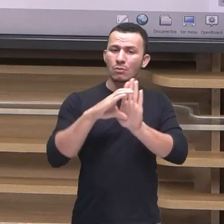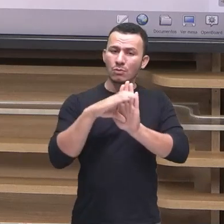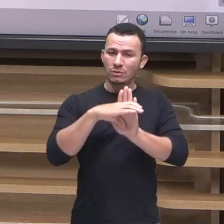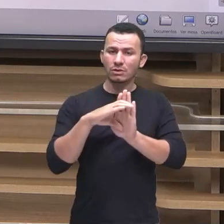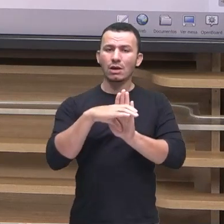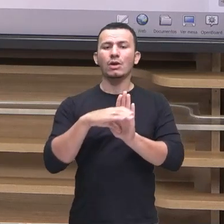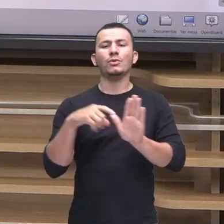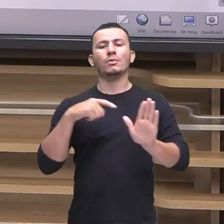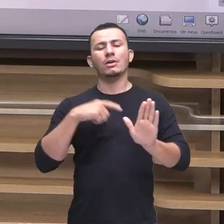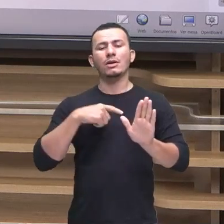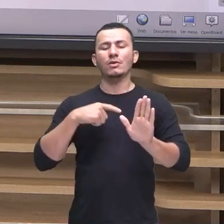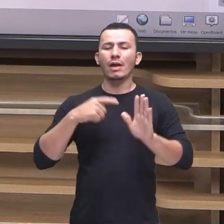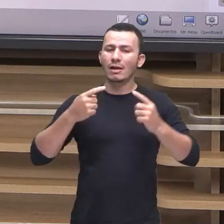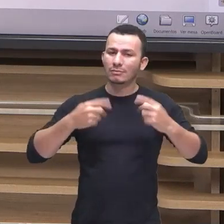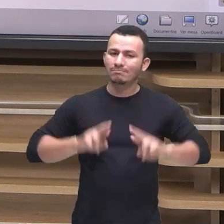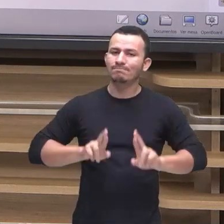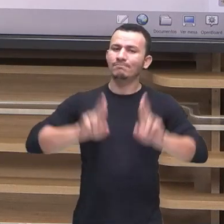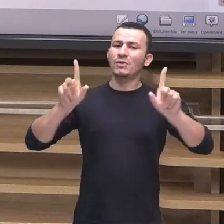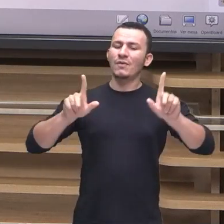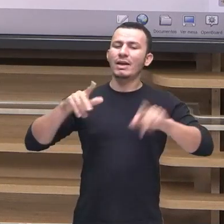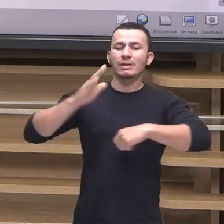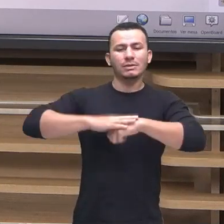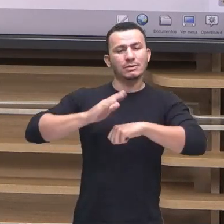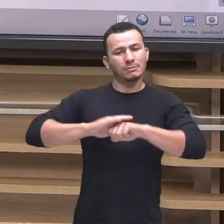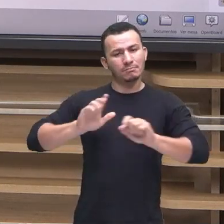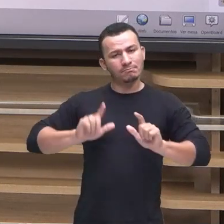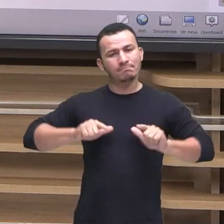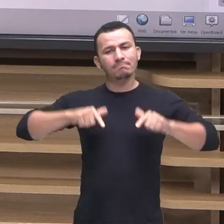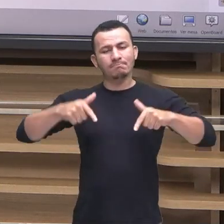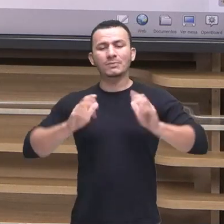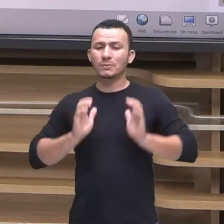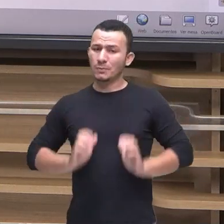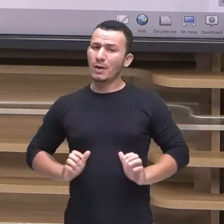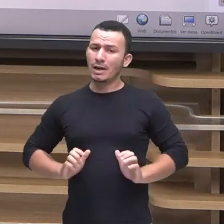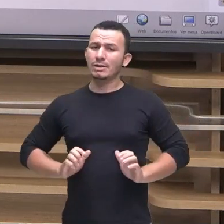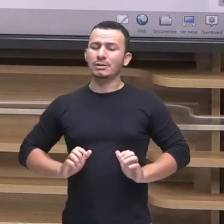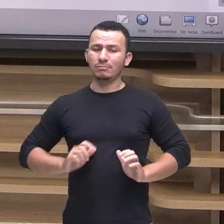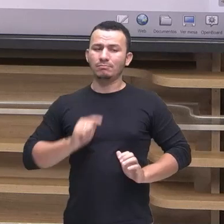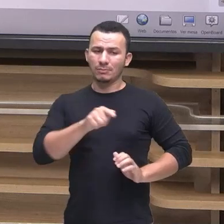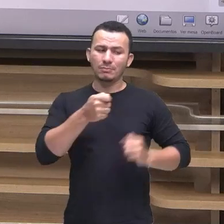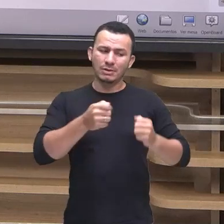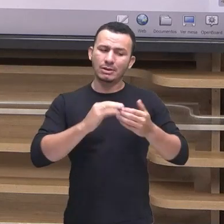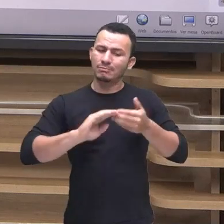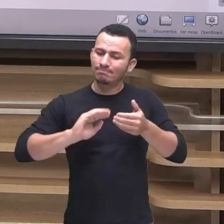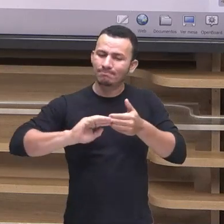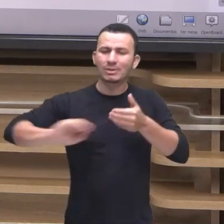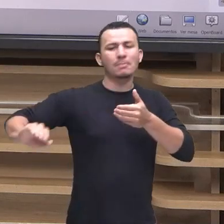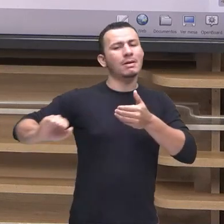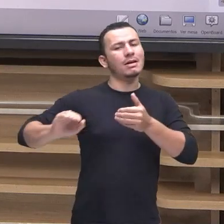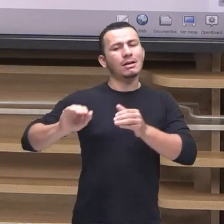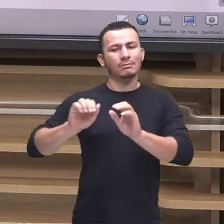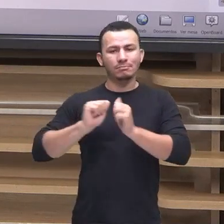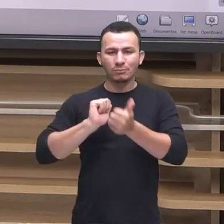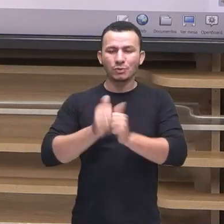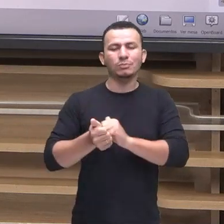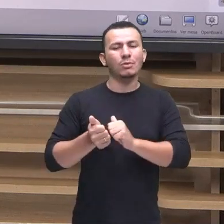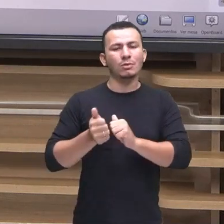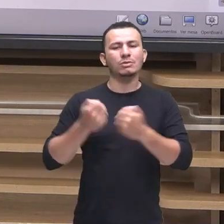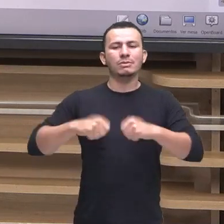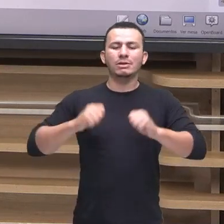do contrário das atitudes éticas, né? E que ele deve ser banido do mundo esportivo e,